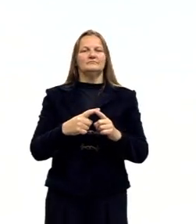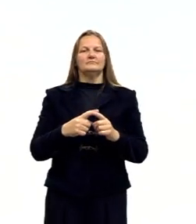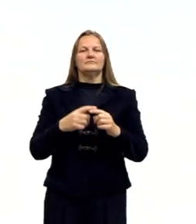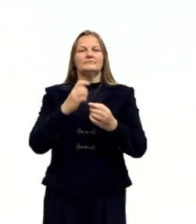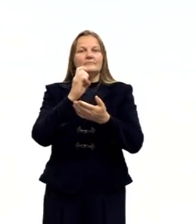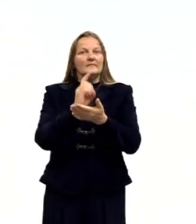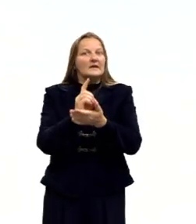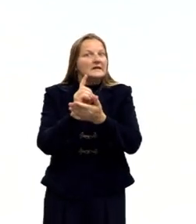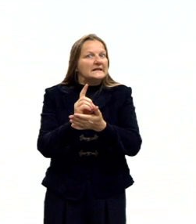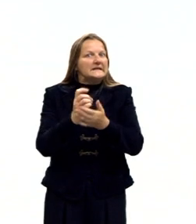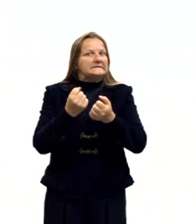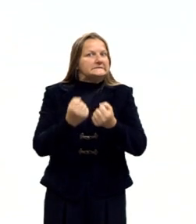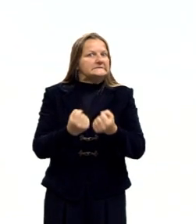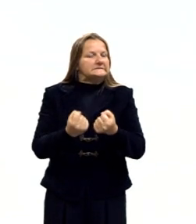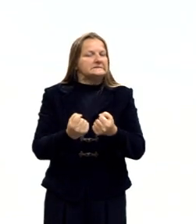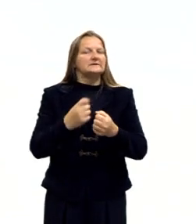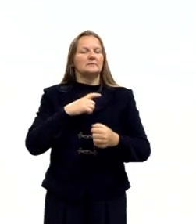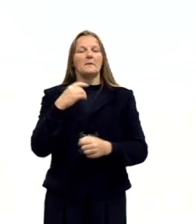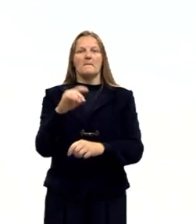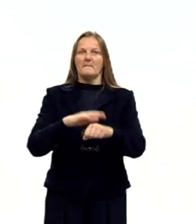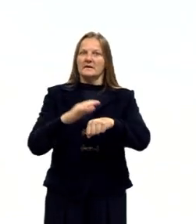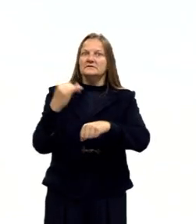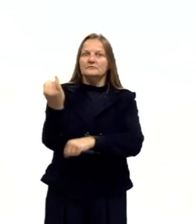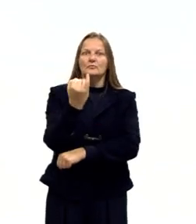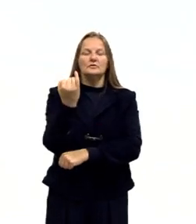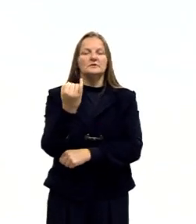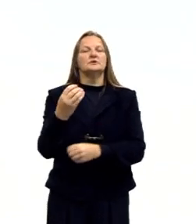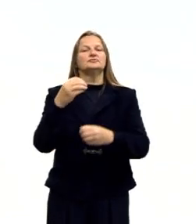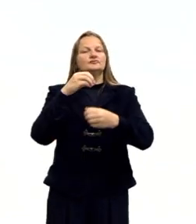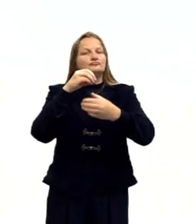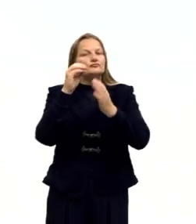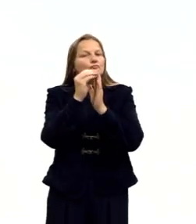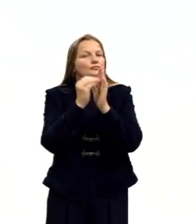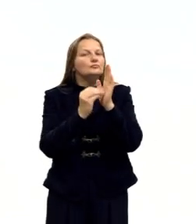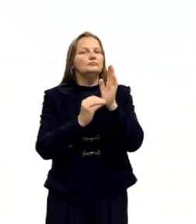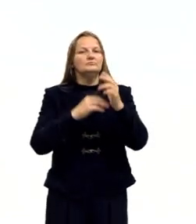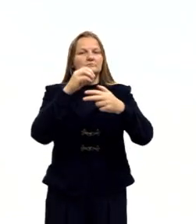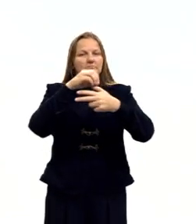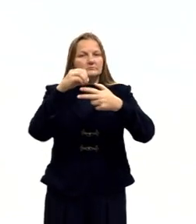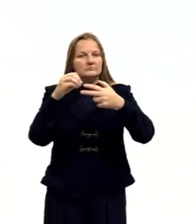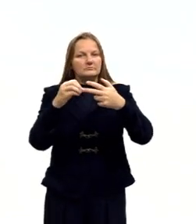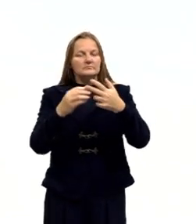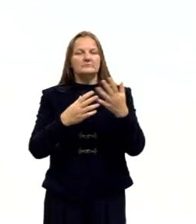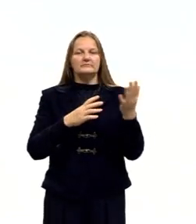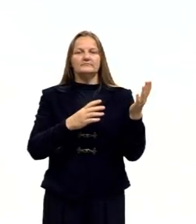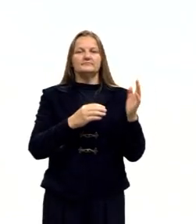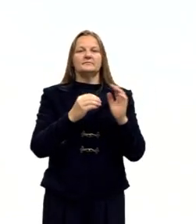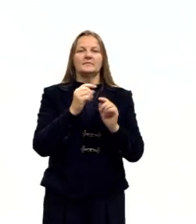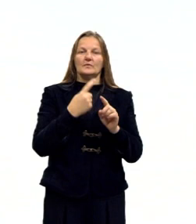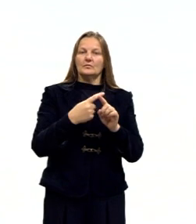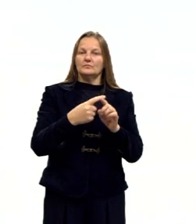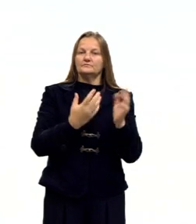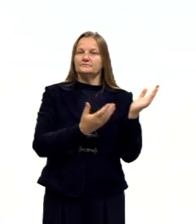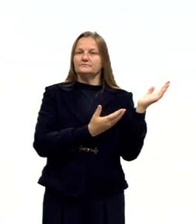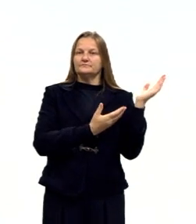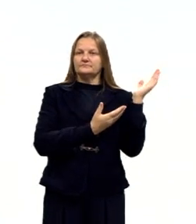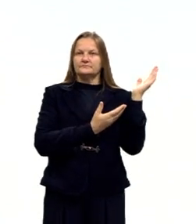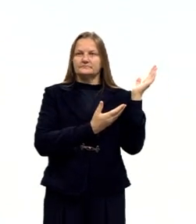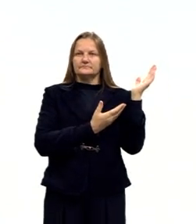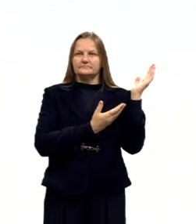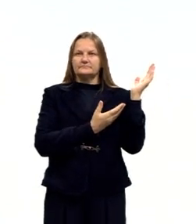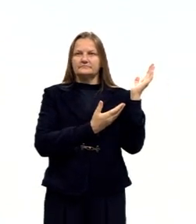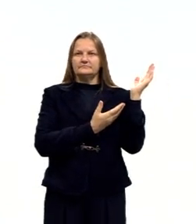denso é uma aula bem importante para nossa Para nossa querida matéria aí para nossa